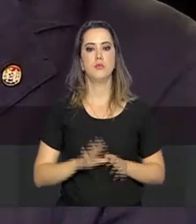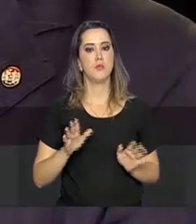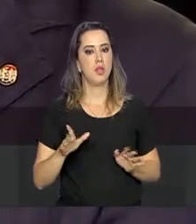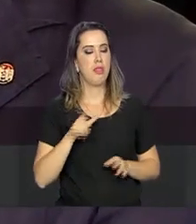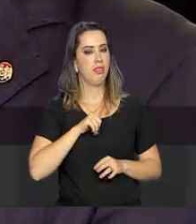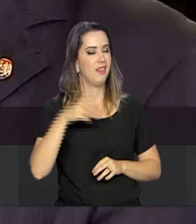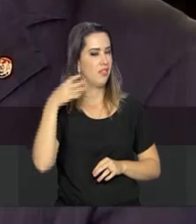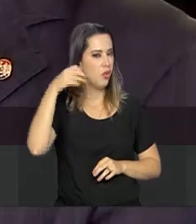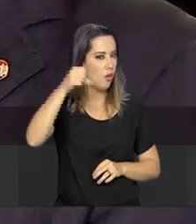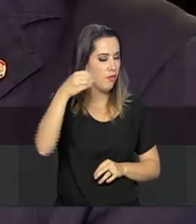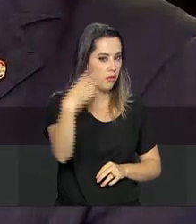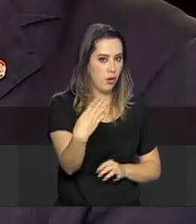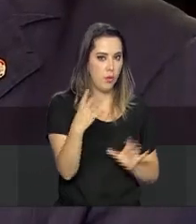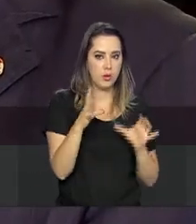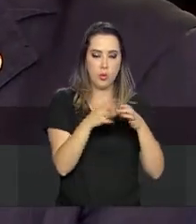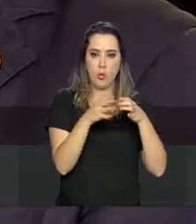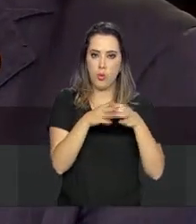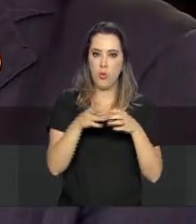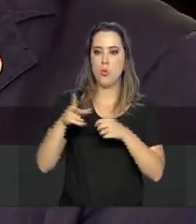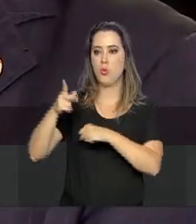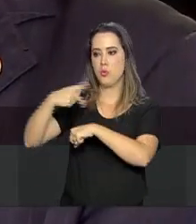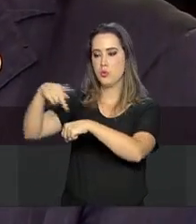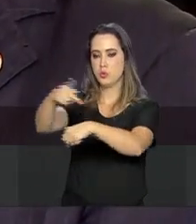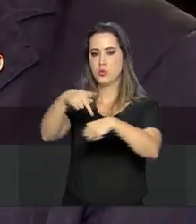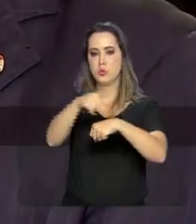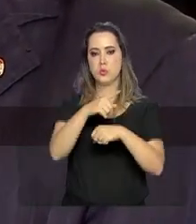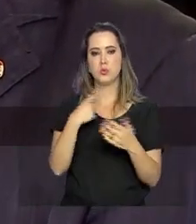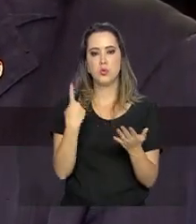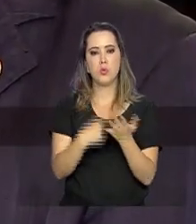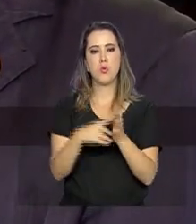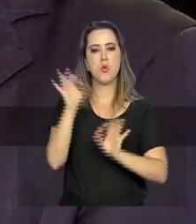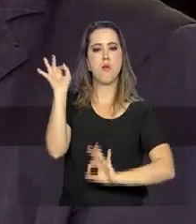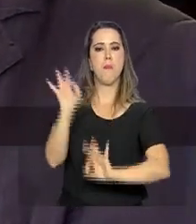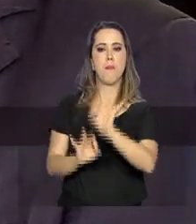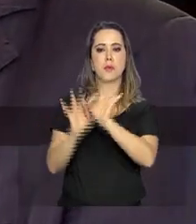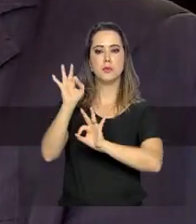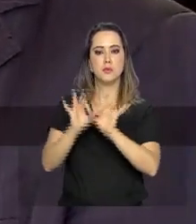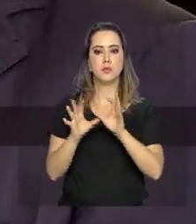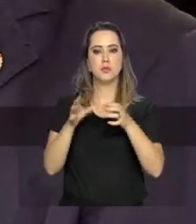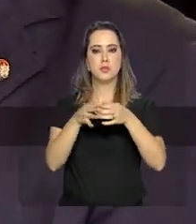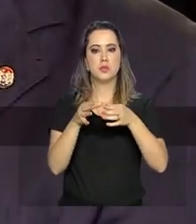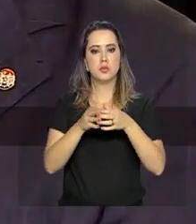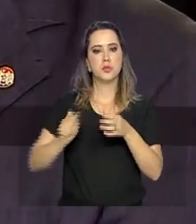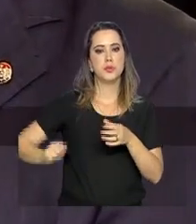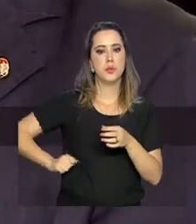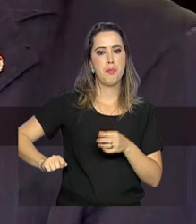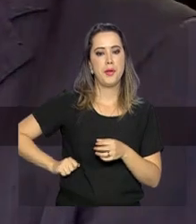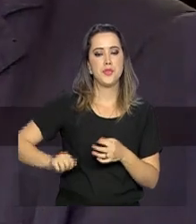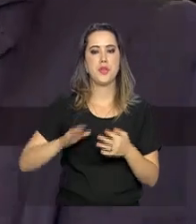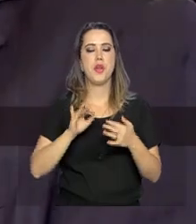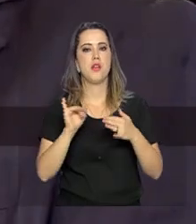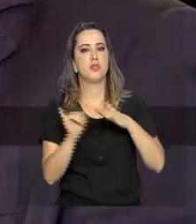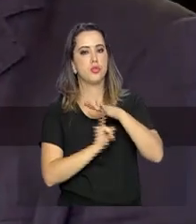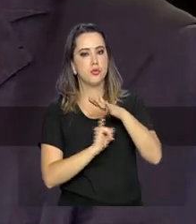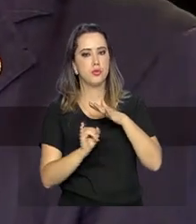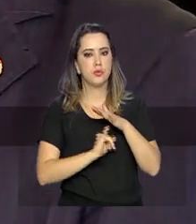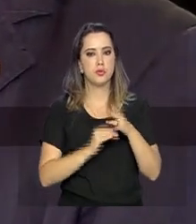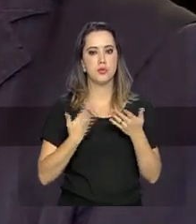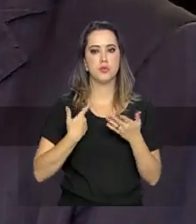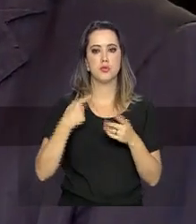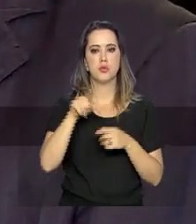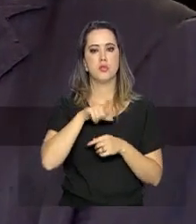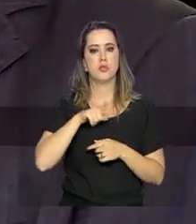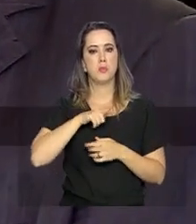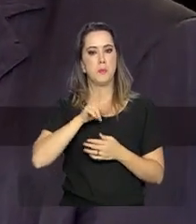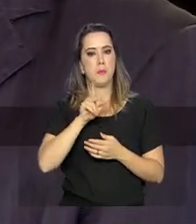delegações estrangeiras com formada por organismos internacionais por embaixadores que sombra acidente que tive